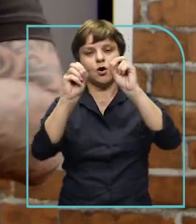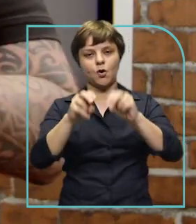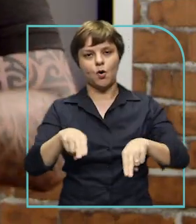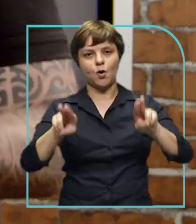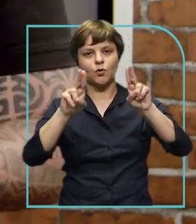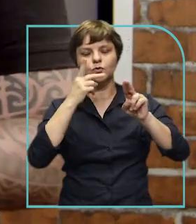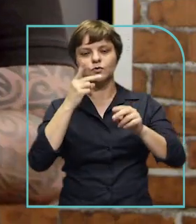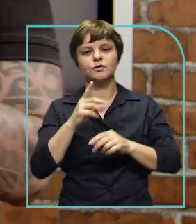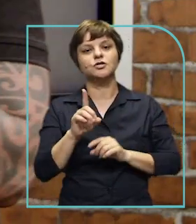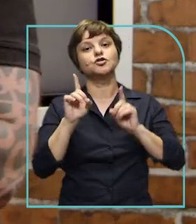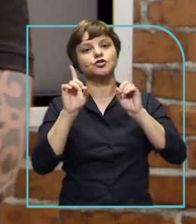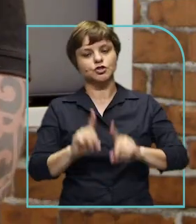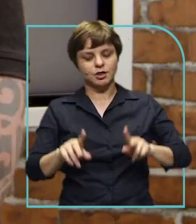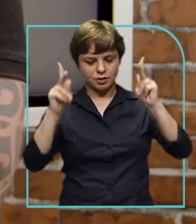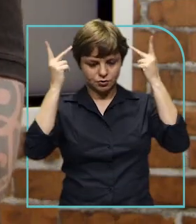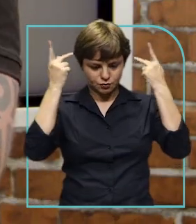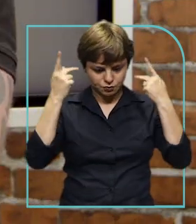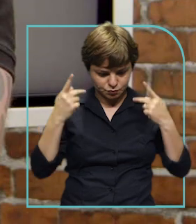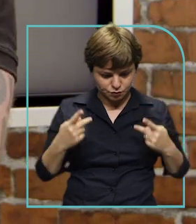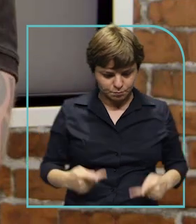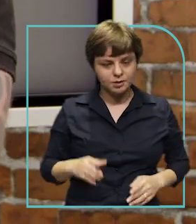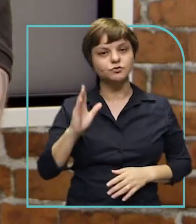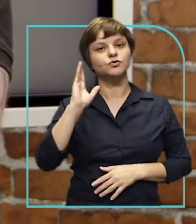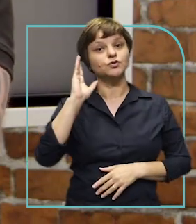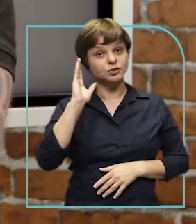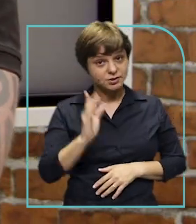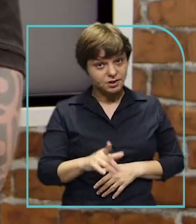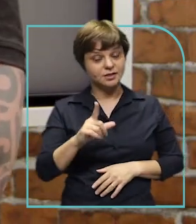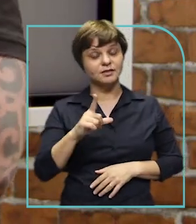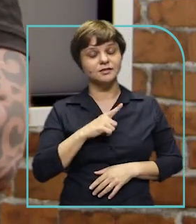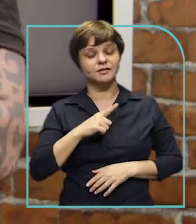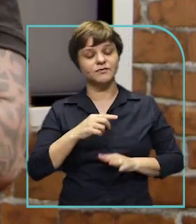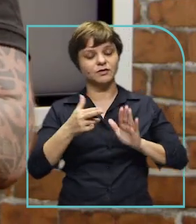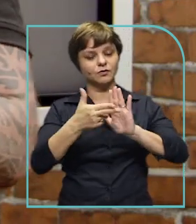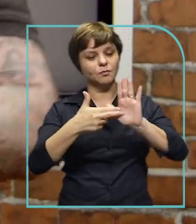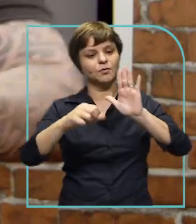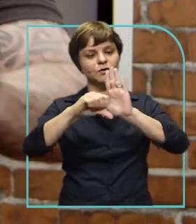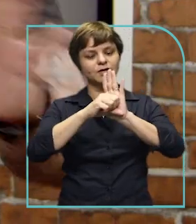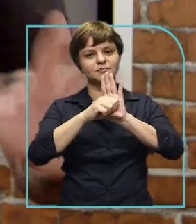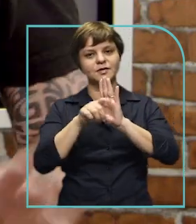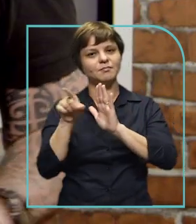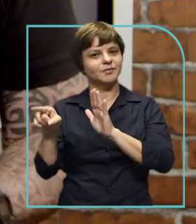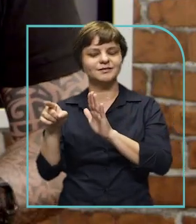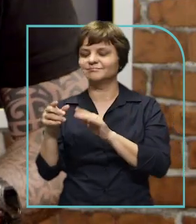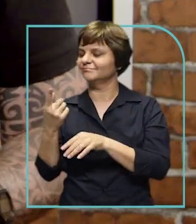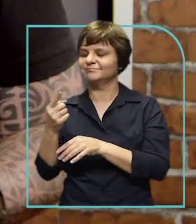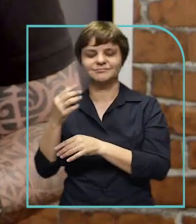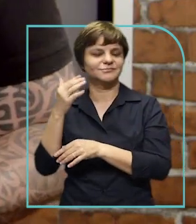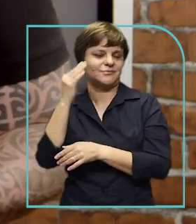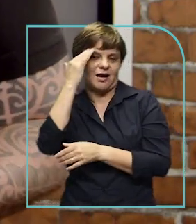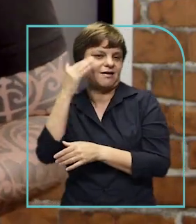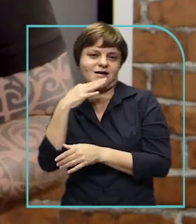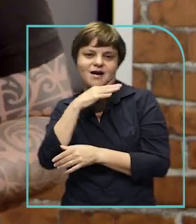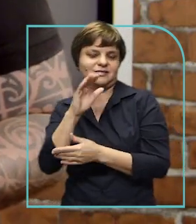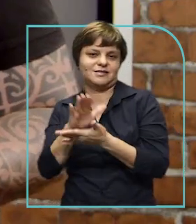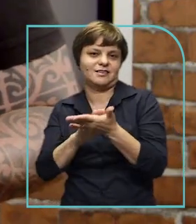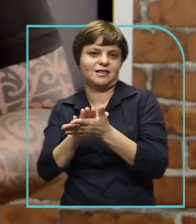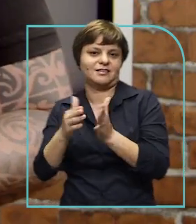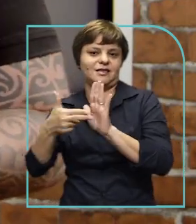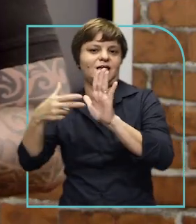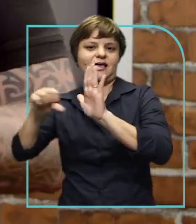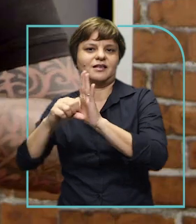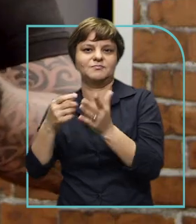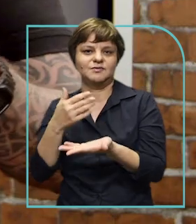os direitos humanos já definem como crimes, para eles não são crimes. Né? Então,